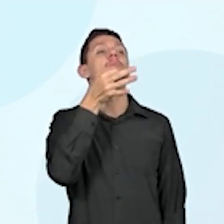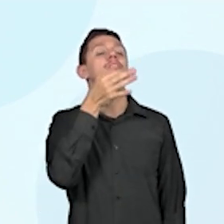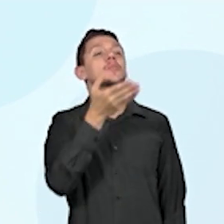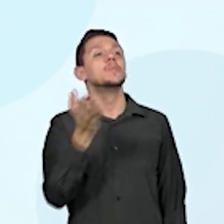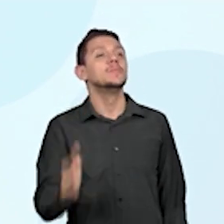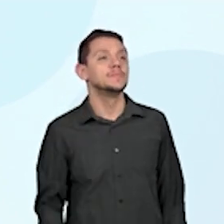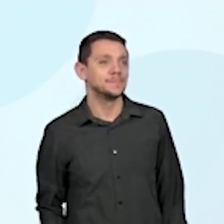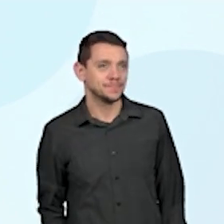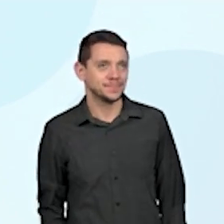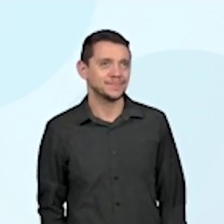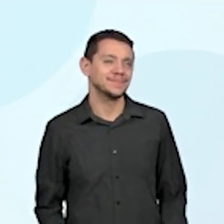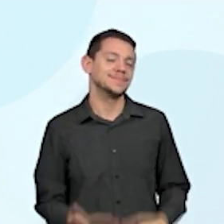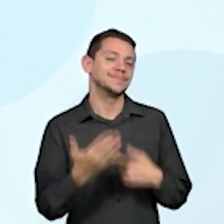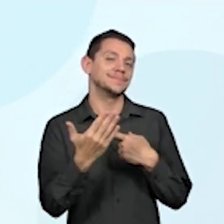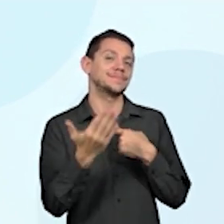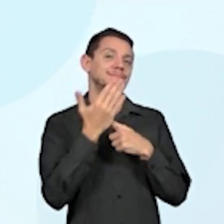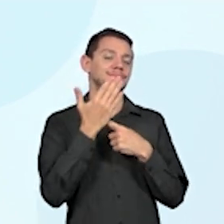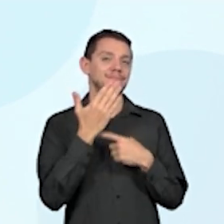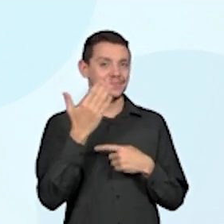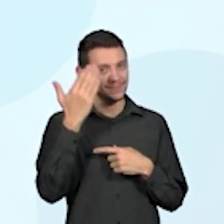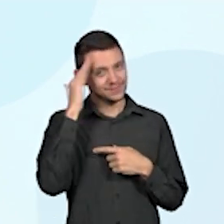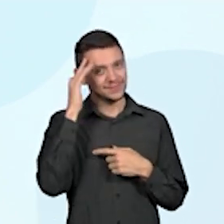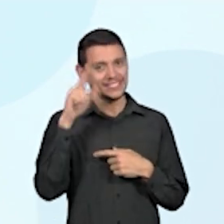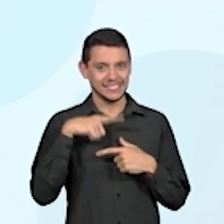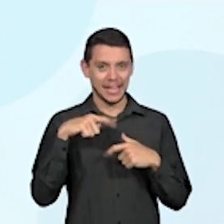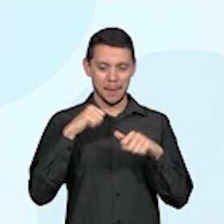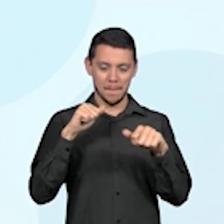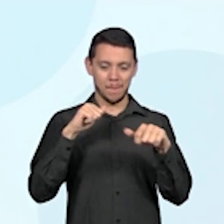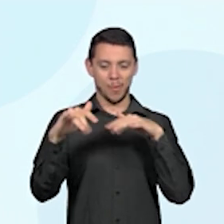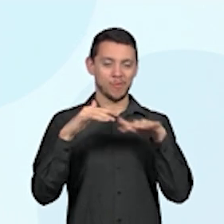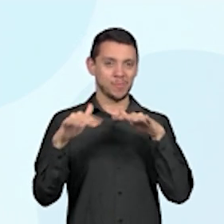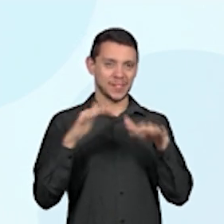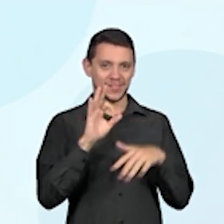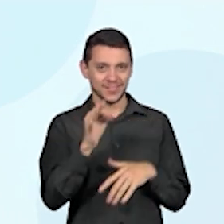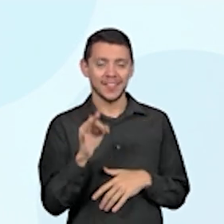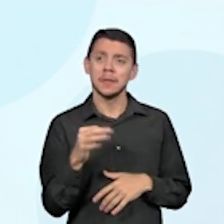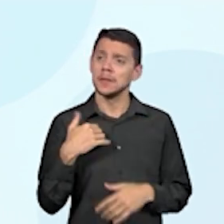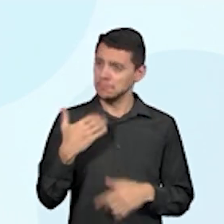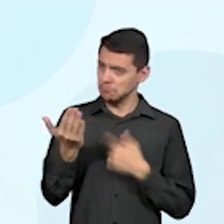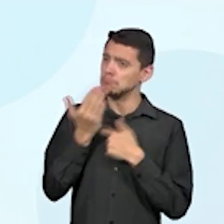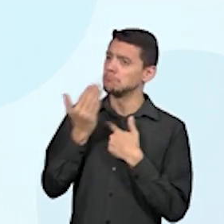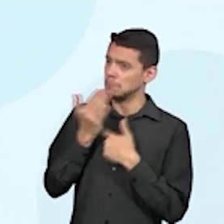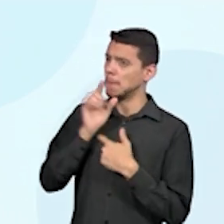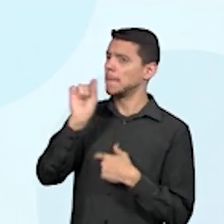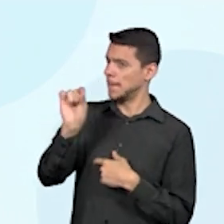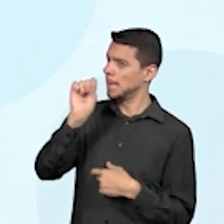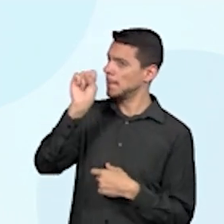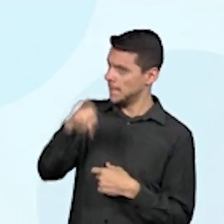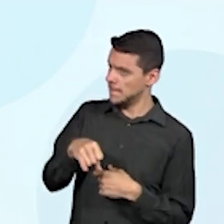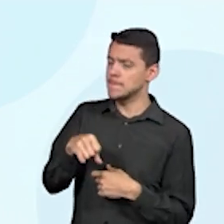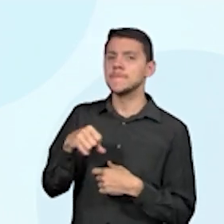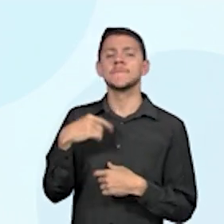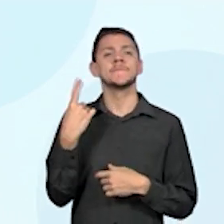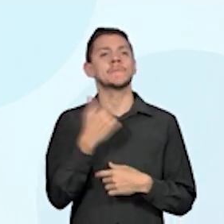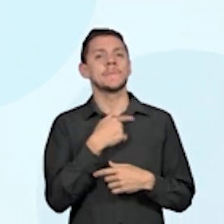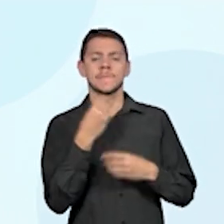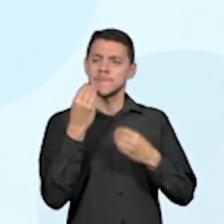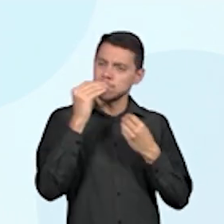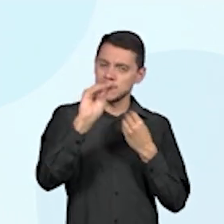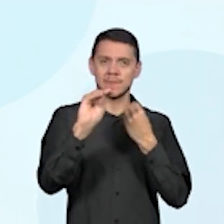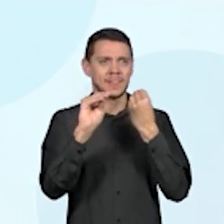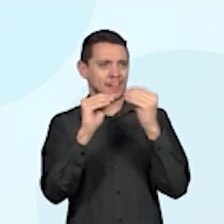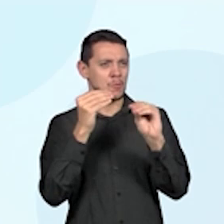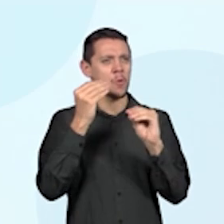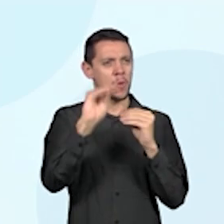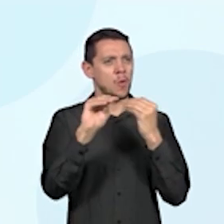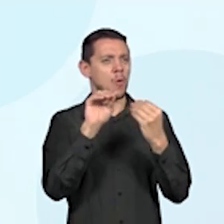Isso me ajuda a entender que tem um movimento aí? Me ajudou, professor. Um pouquinho, não é? Sim. A gente vai somando todos os elementos na